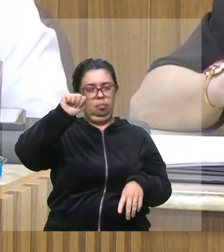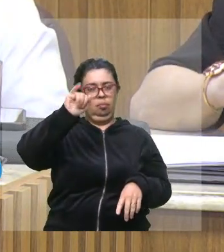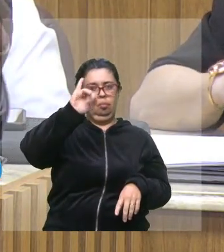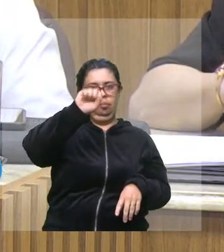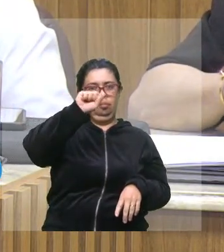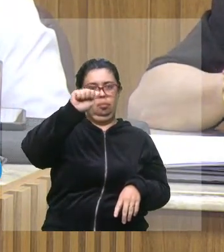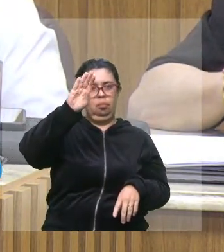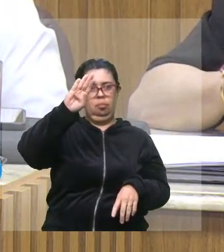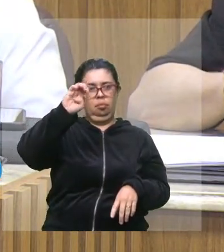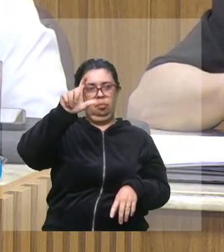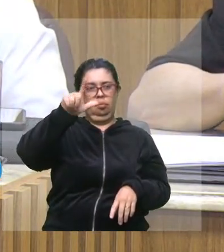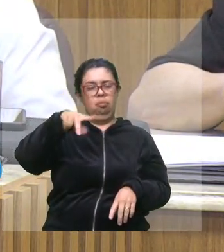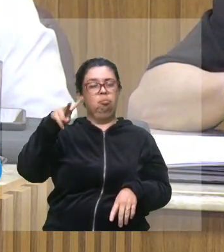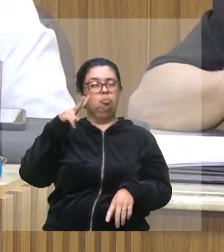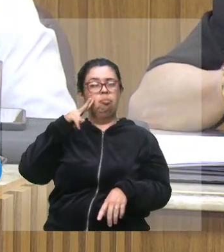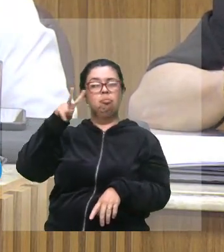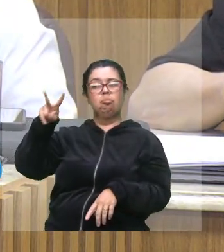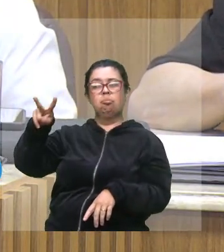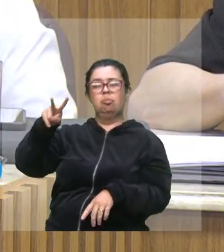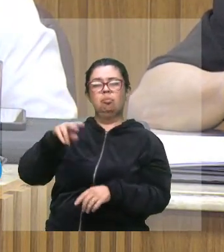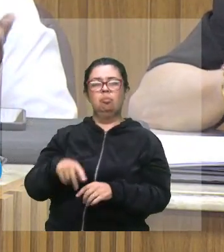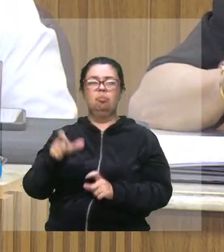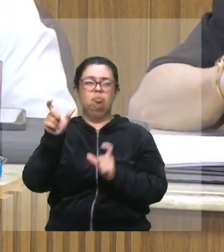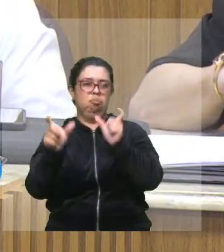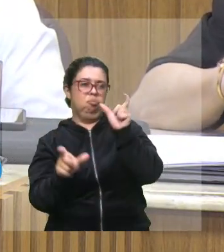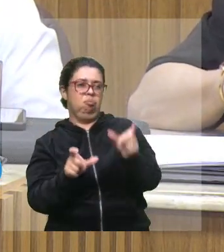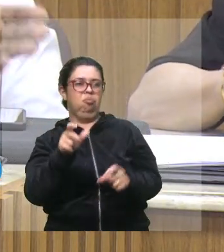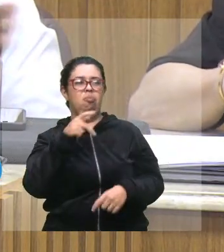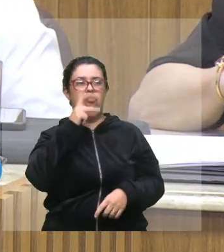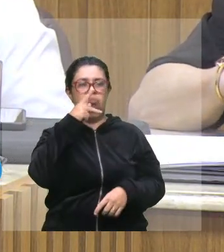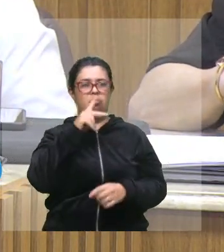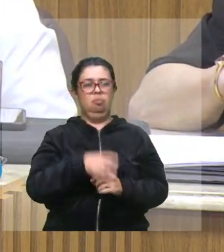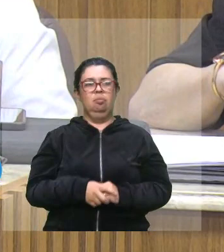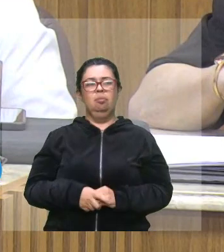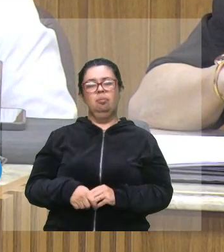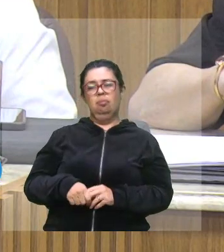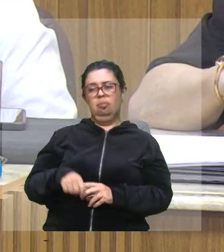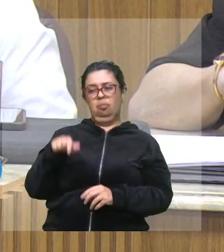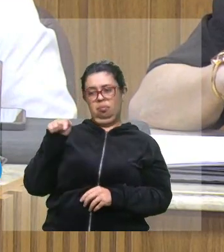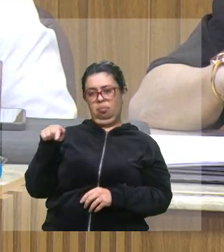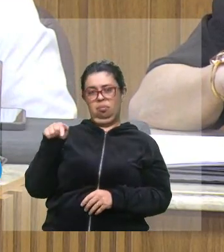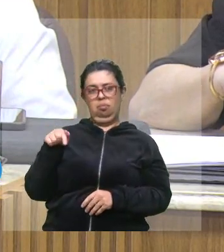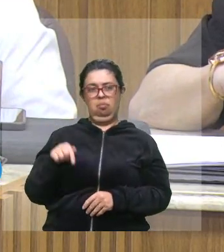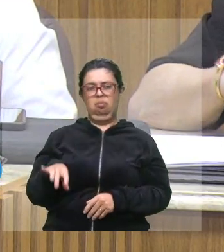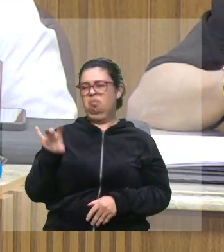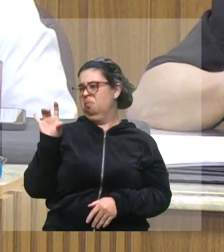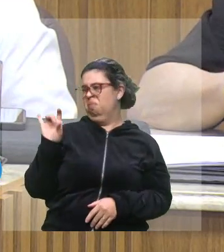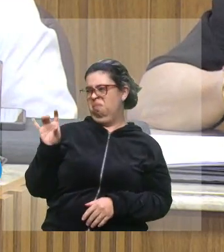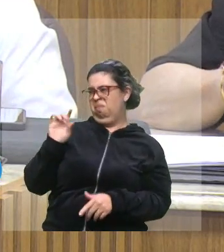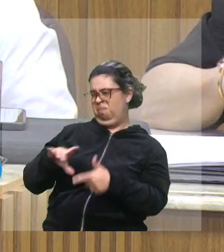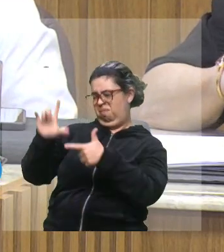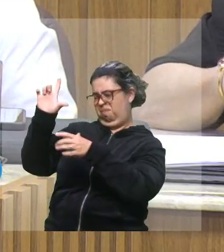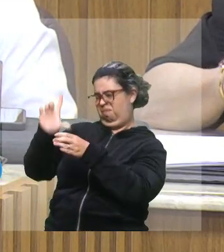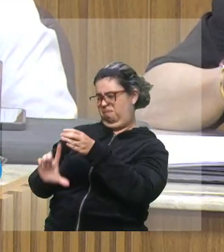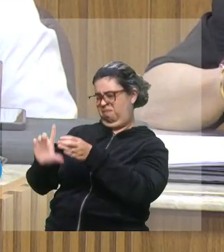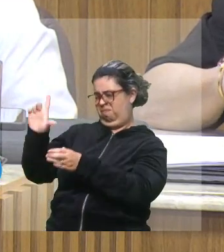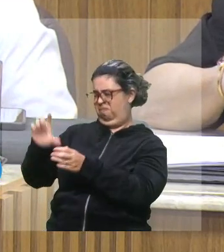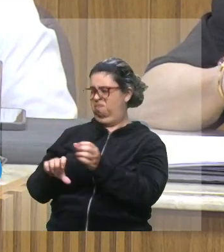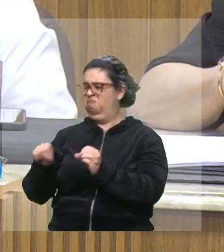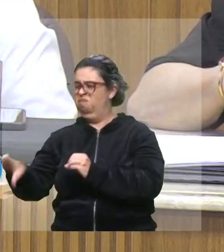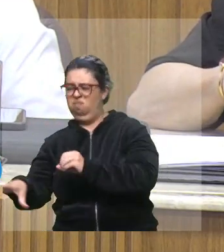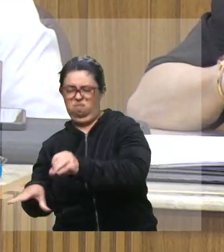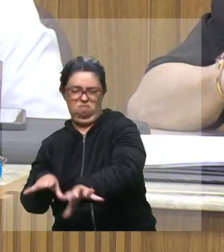andando, passeando por ali, e as pessoas falavam, olha, isso aqui era só lixo. Era